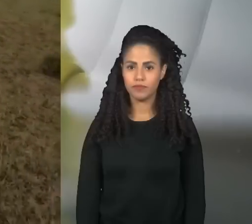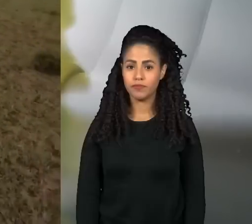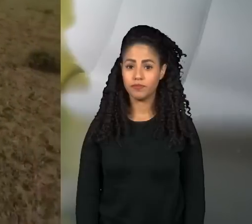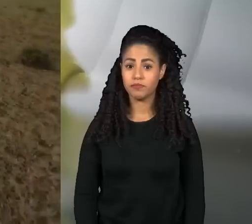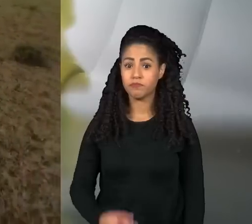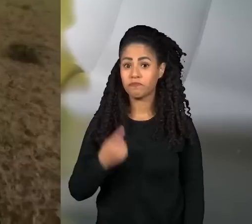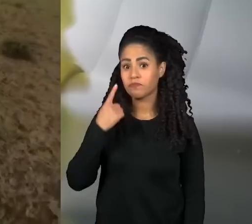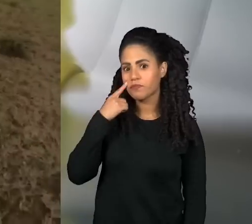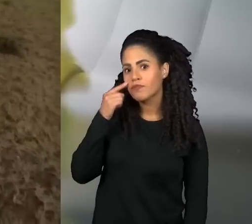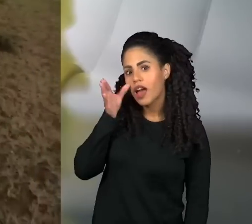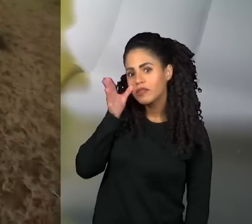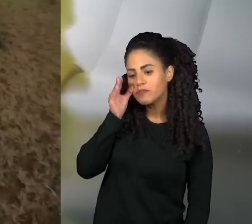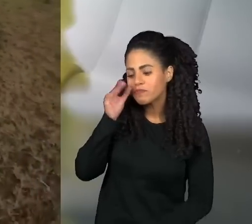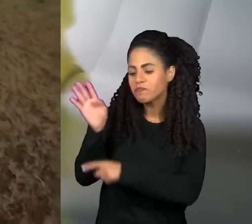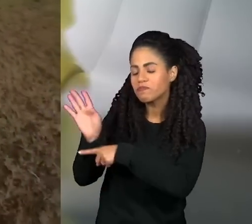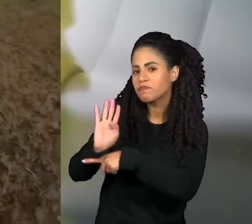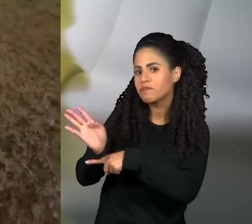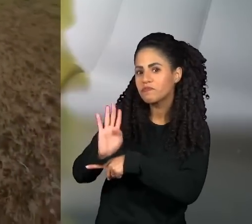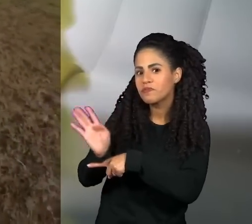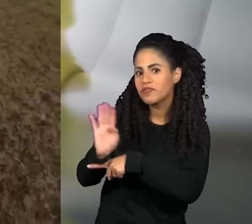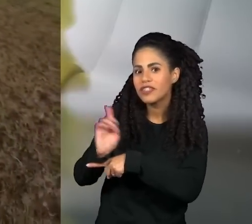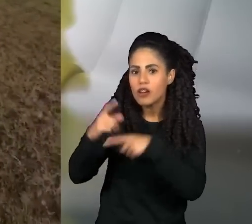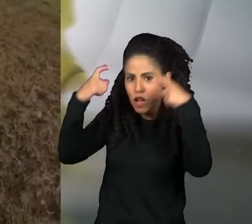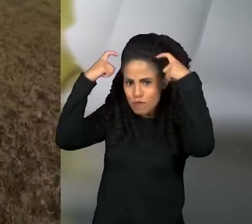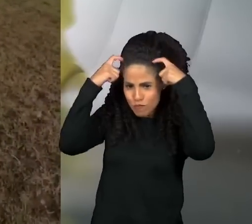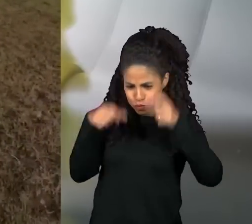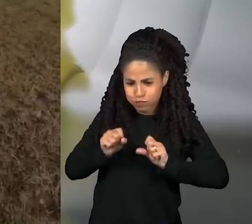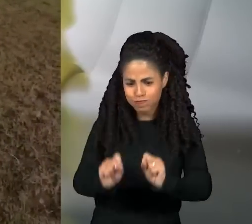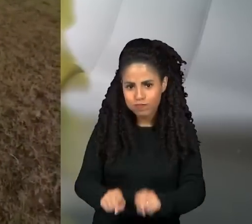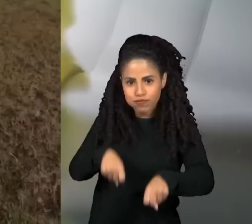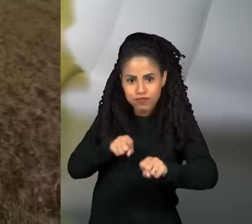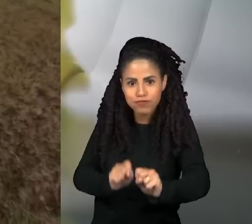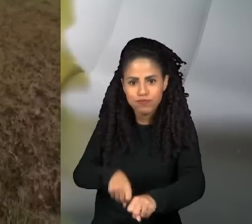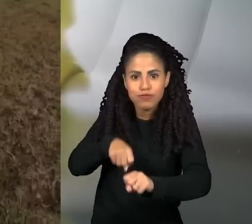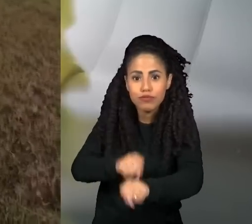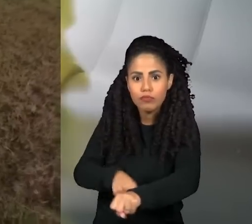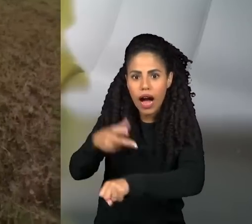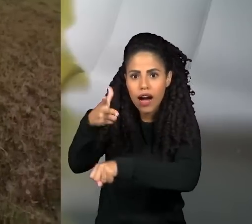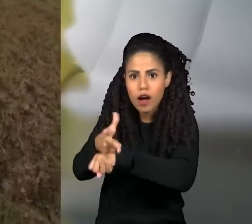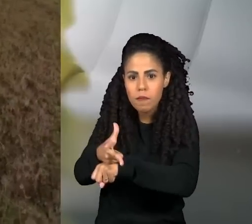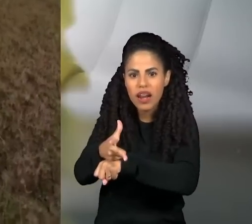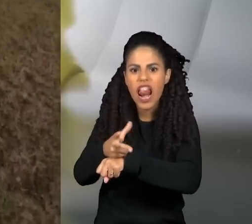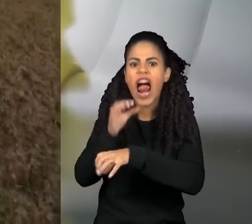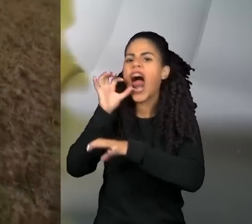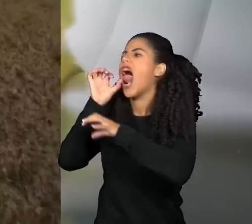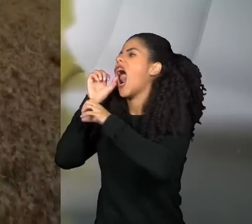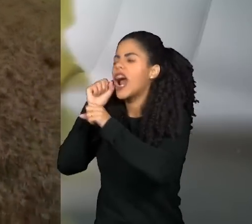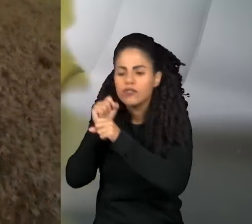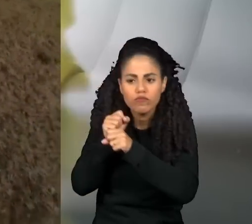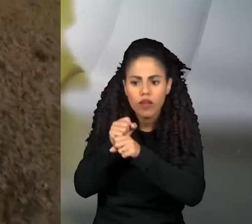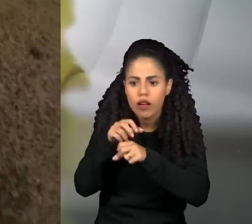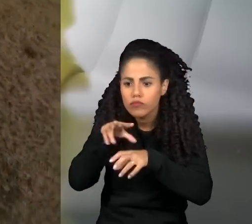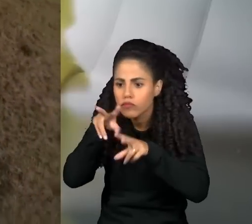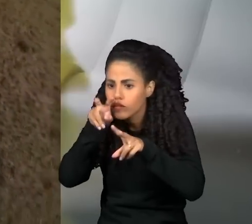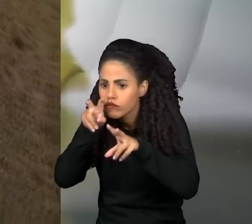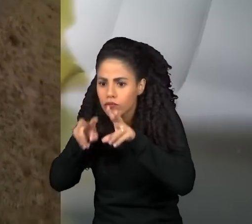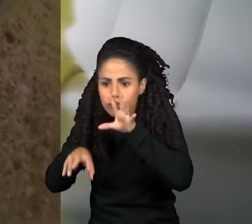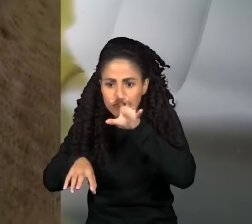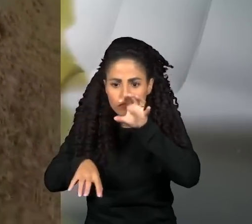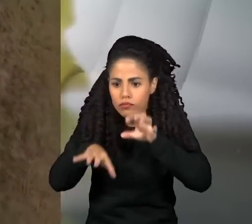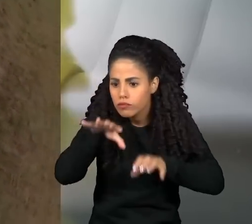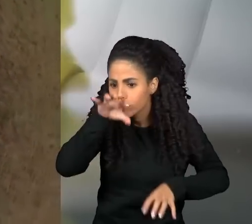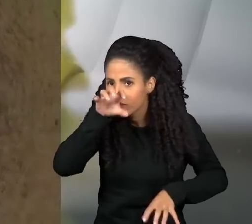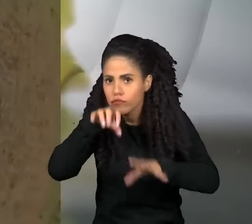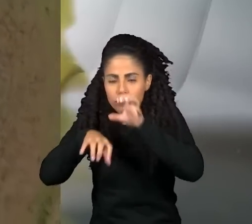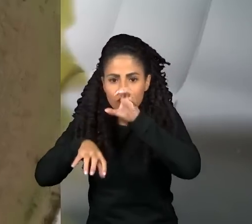vídeo curioso de uma leoa que rouba uma câmera faz sucesso na internet. O animal fareja a GoPro do fotógrafo de